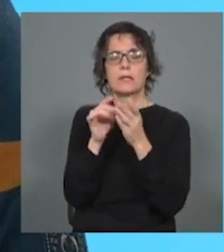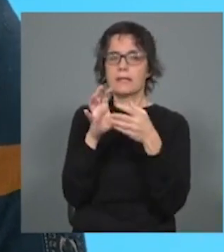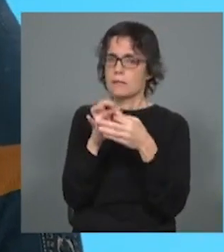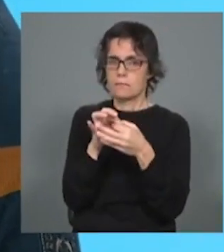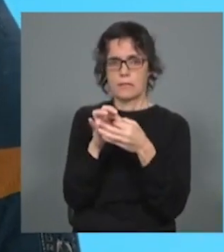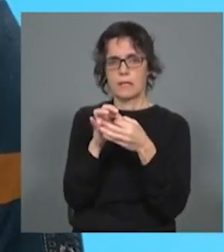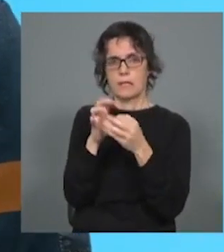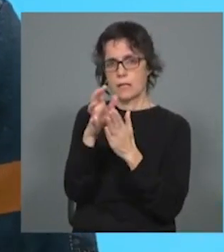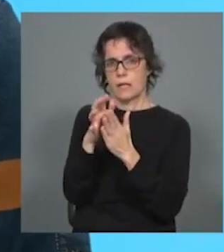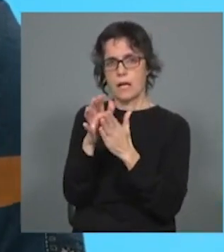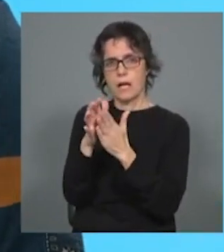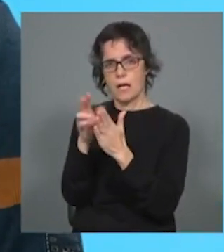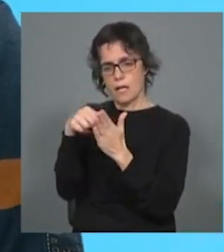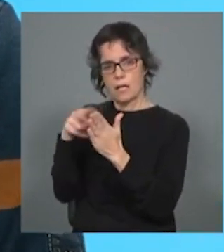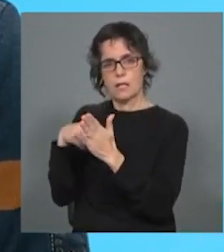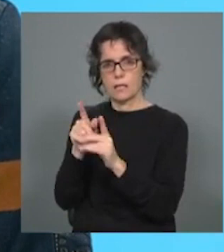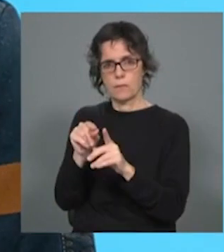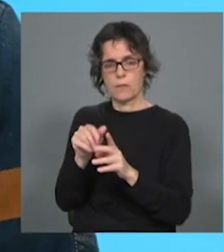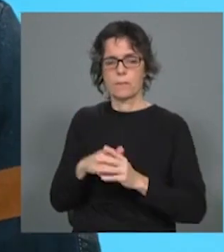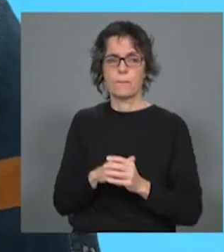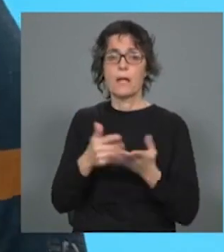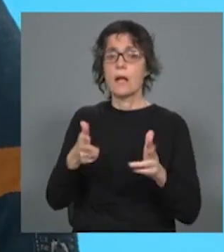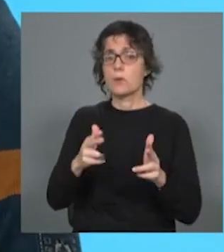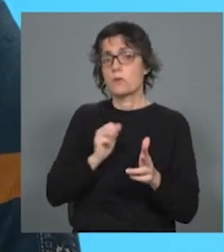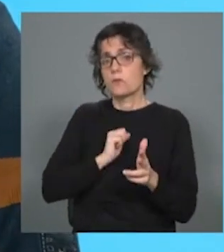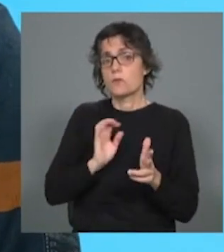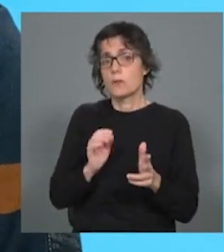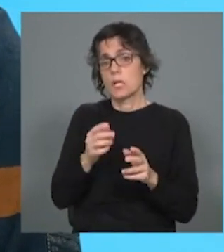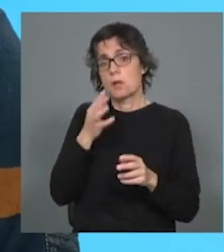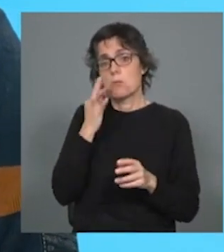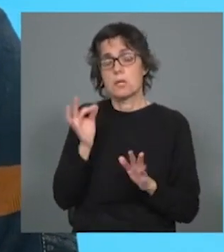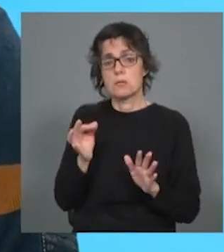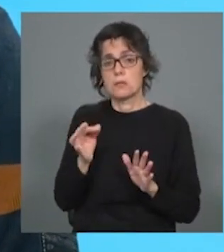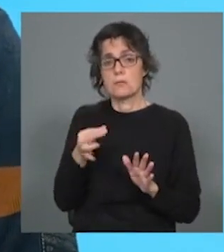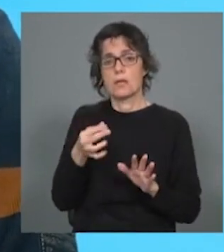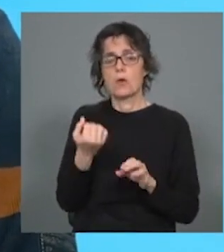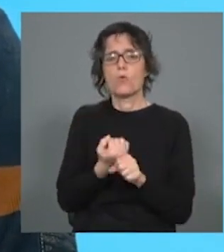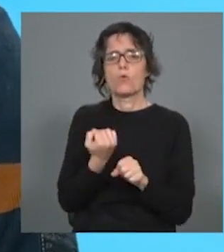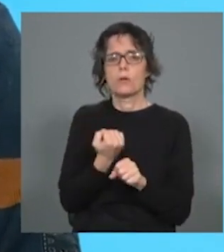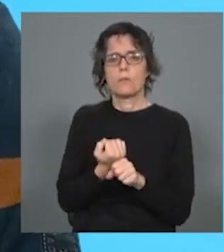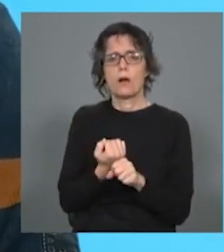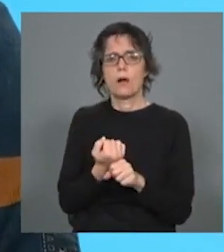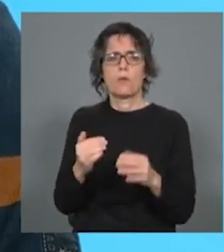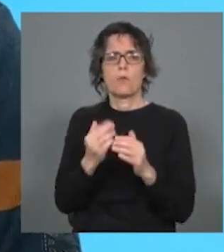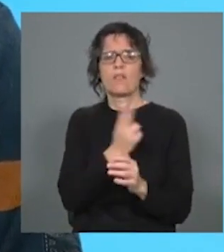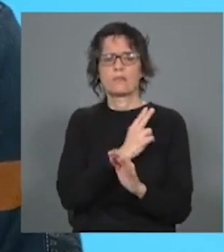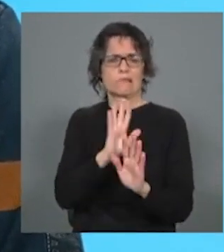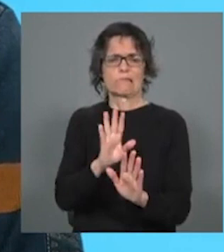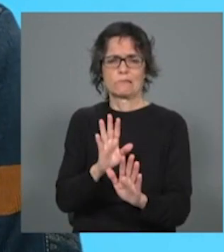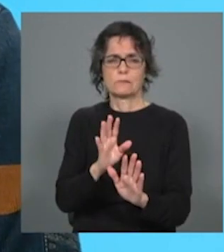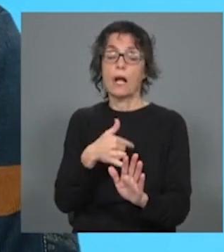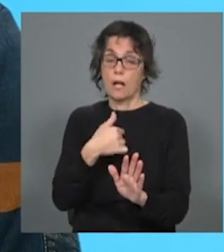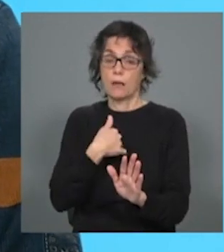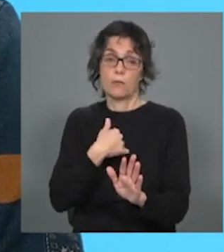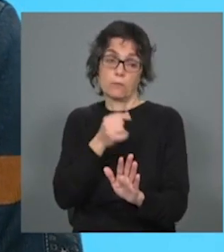E a metodologia é muito simples. Não é um trabalho de âmbito académico, ainda que eu acolha os frutos